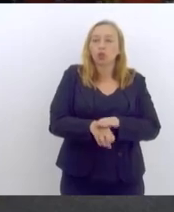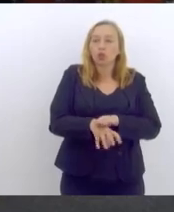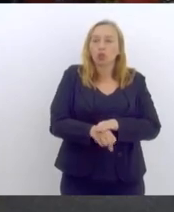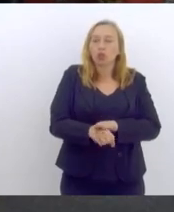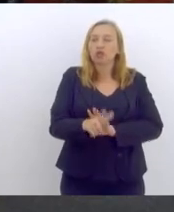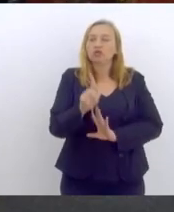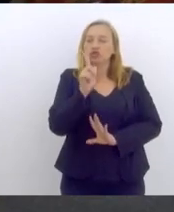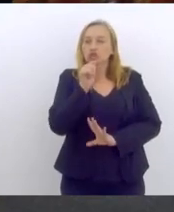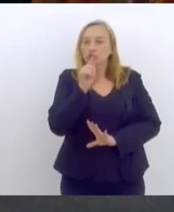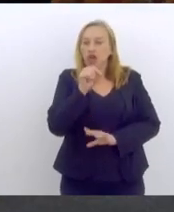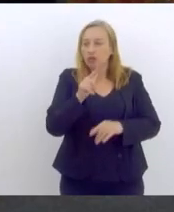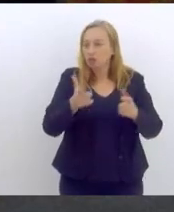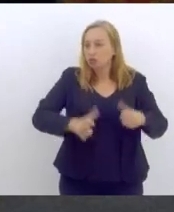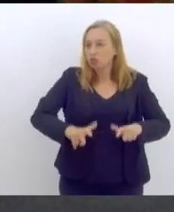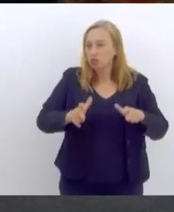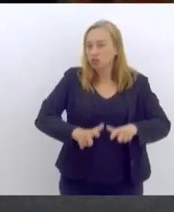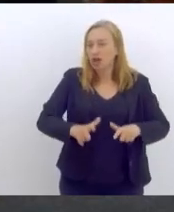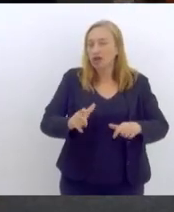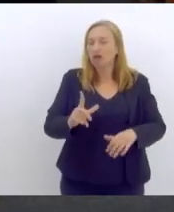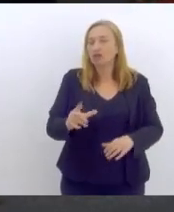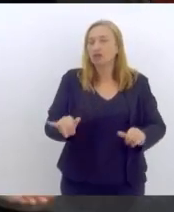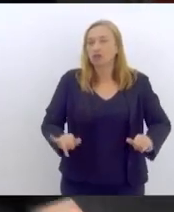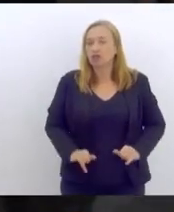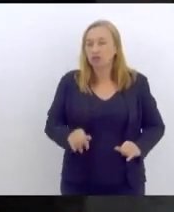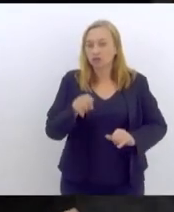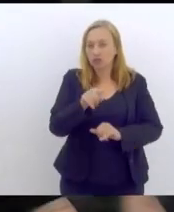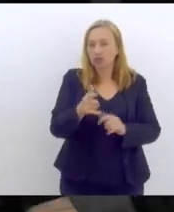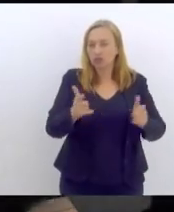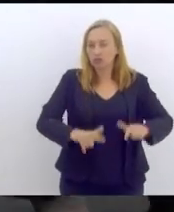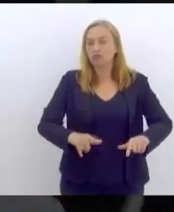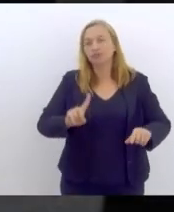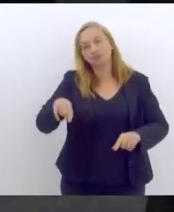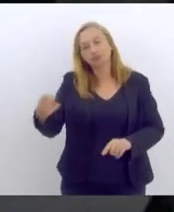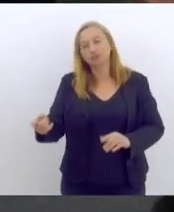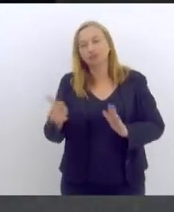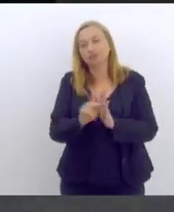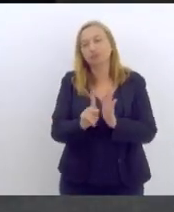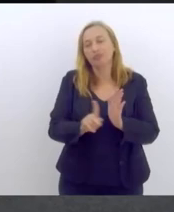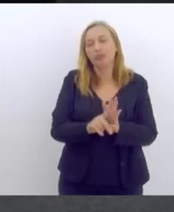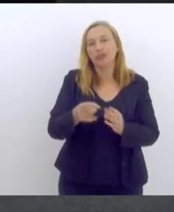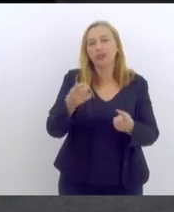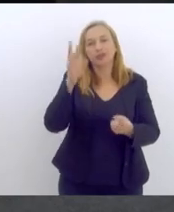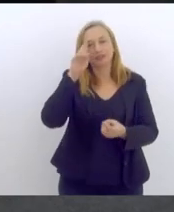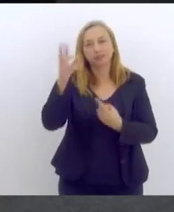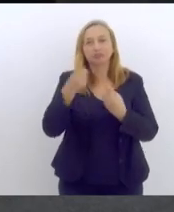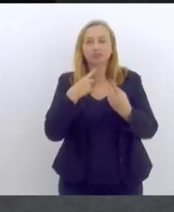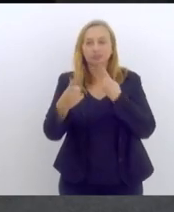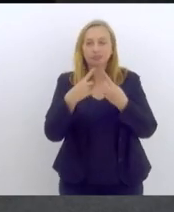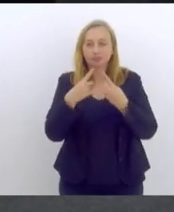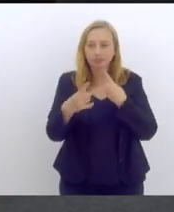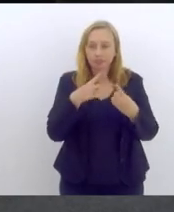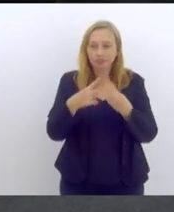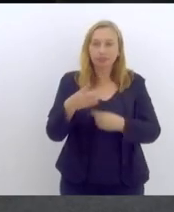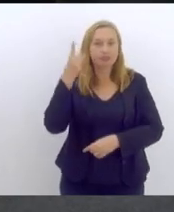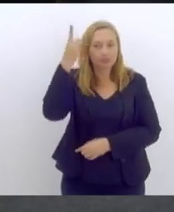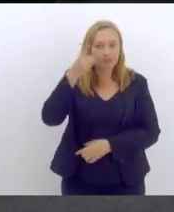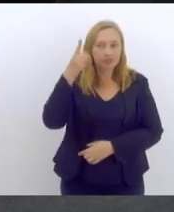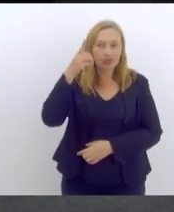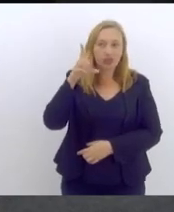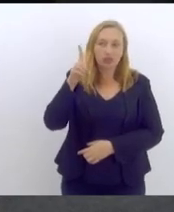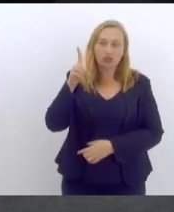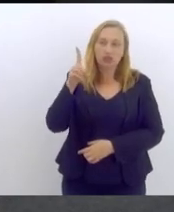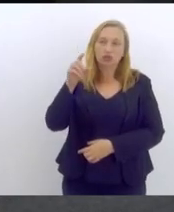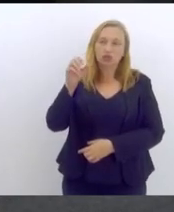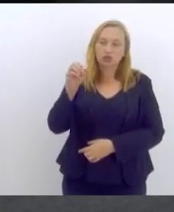entorno, daquele bairro que sofre muito com isso. Um outro projeto, presidente, que a gente vem discutindo com o deputado Douglas, de